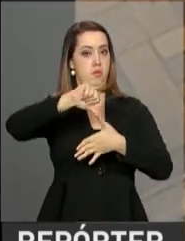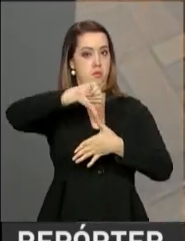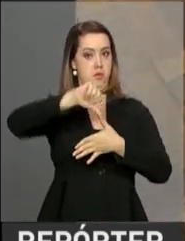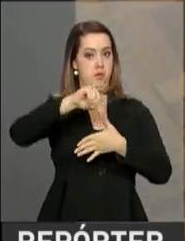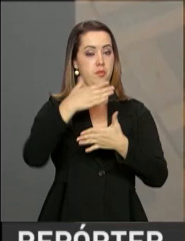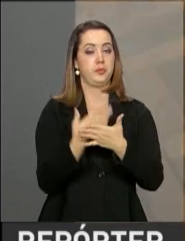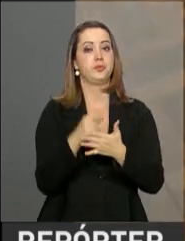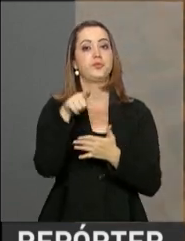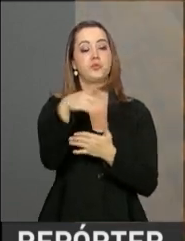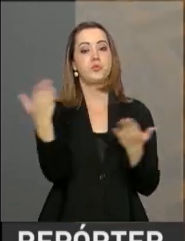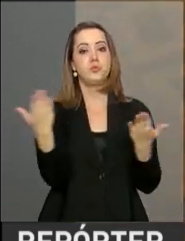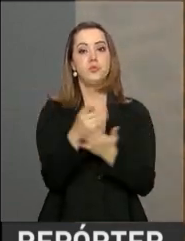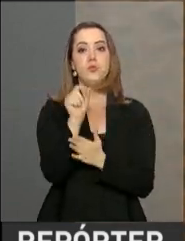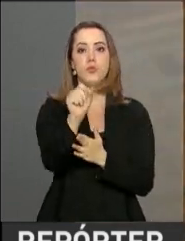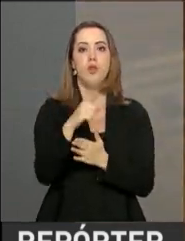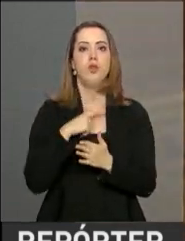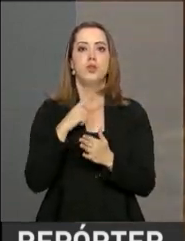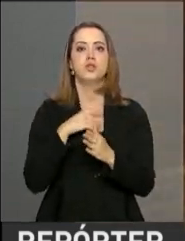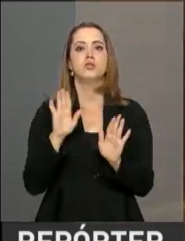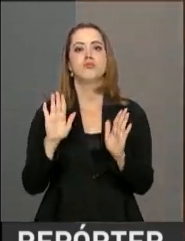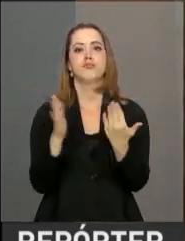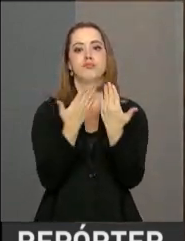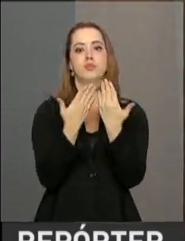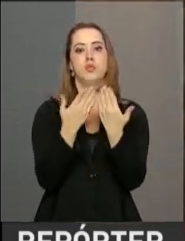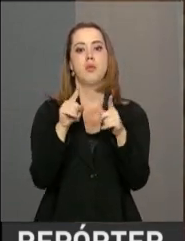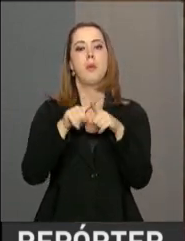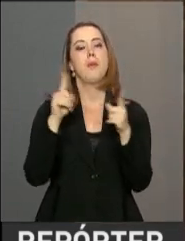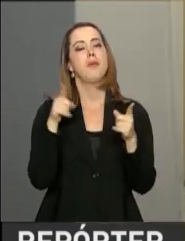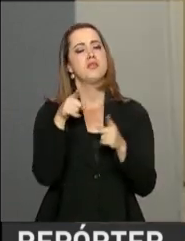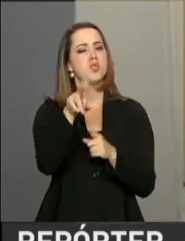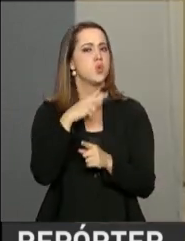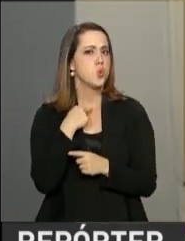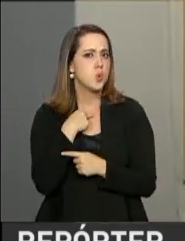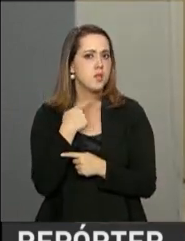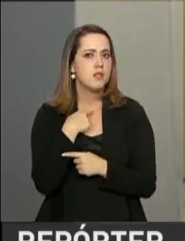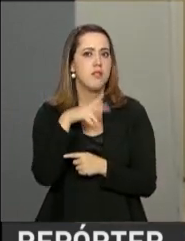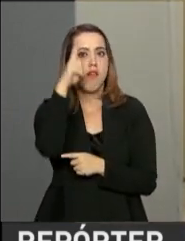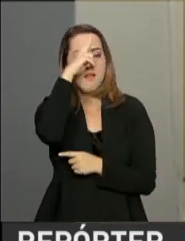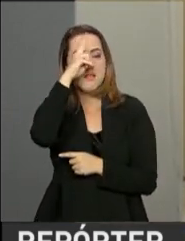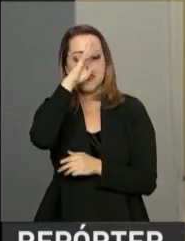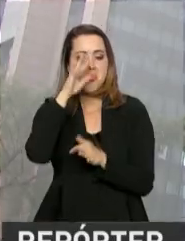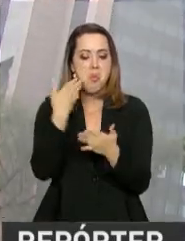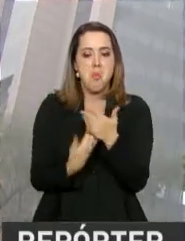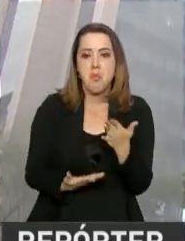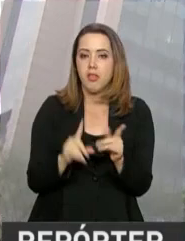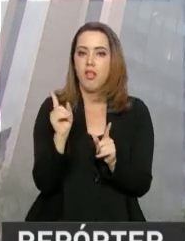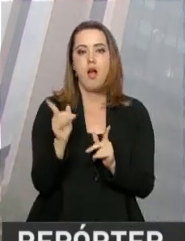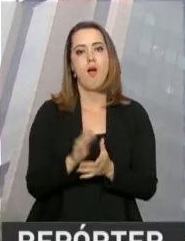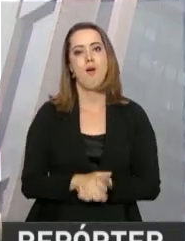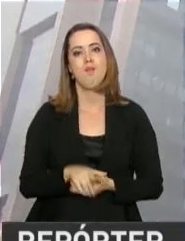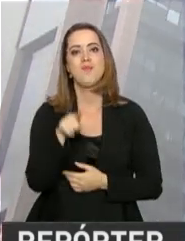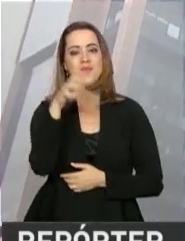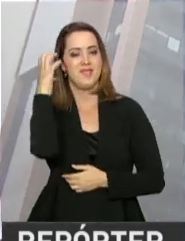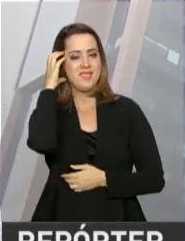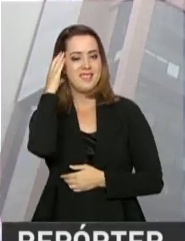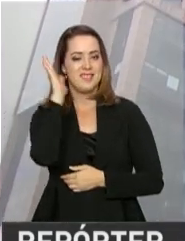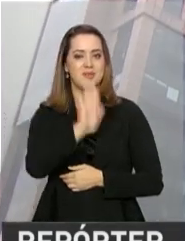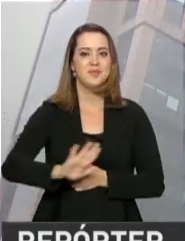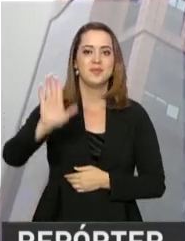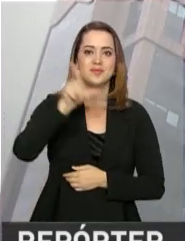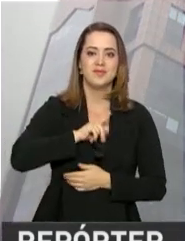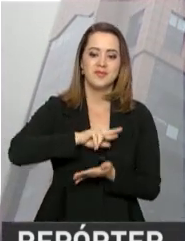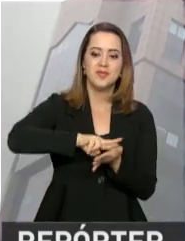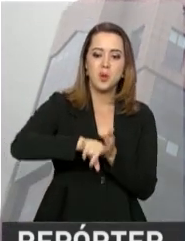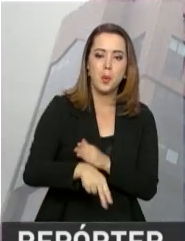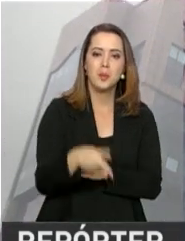Janeiro hoje o local está desativado Mas isso não significa que as memórias desapareceram a Rádio Nacional tem muita história